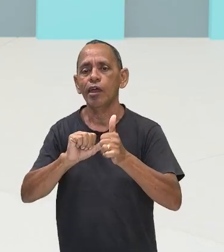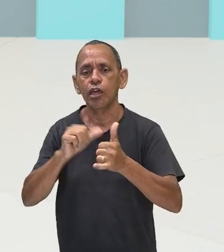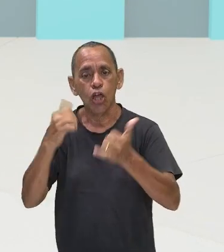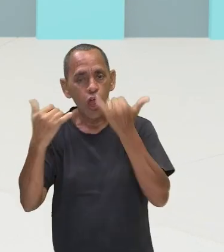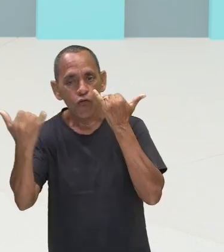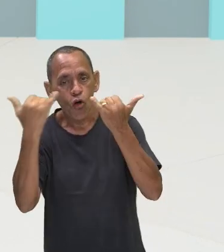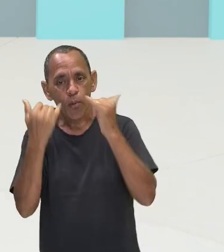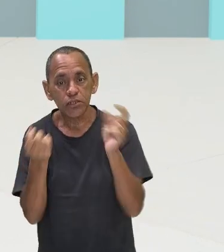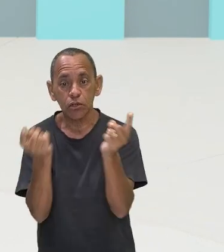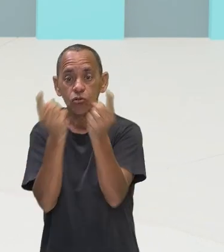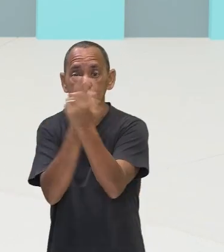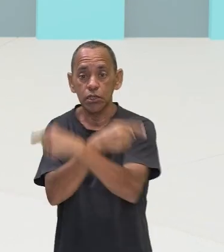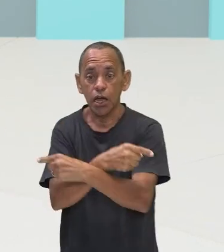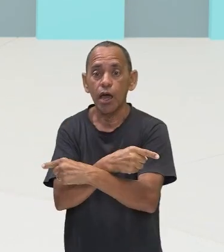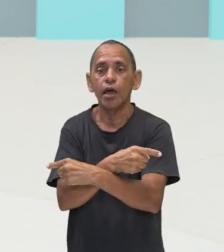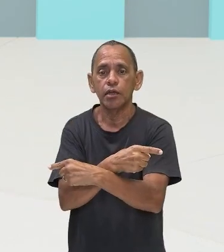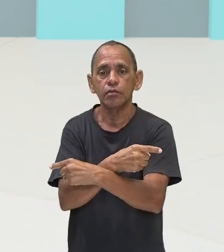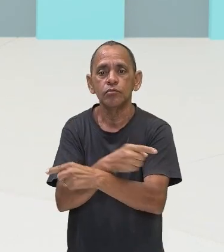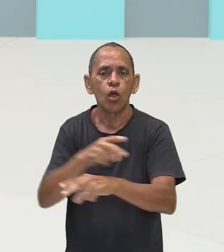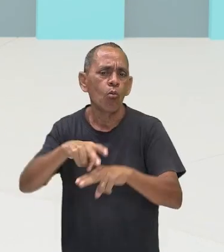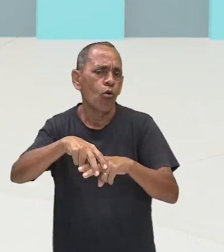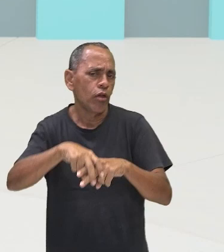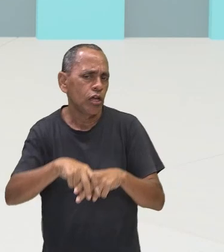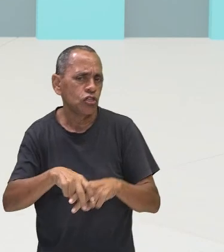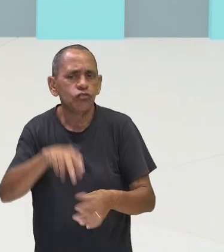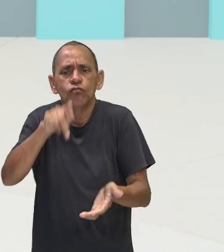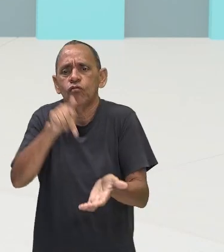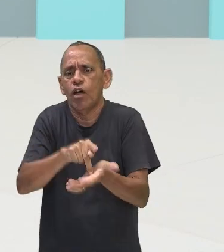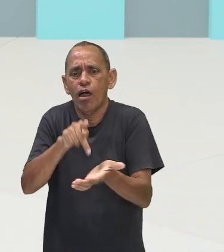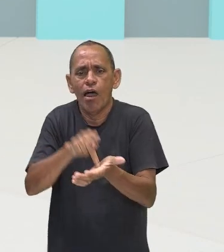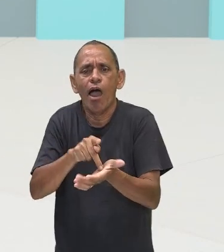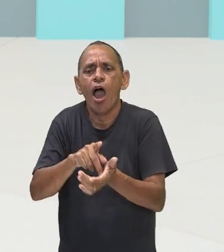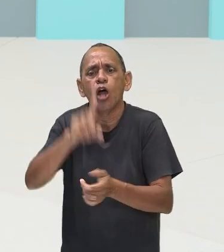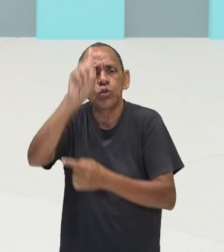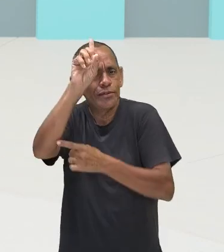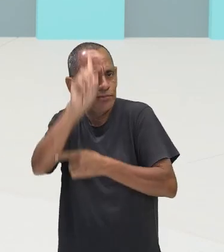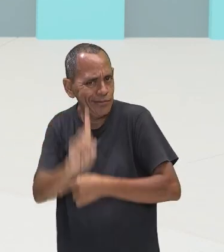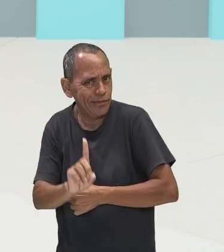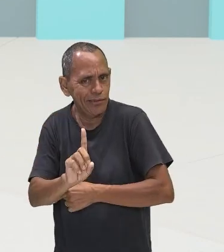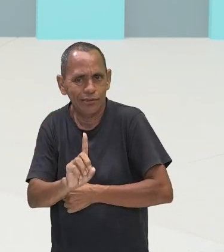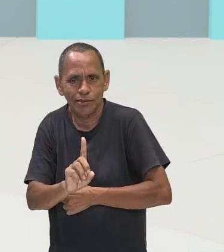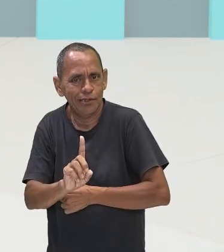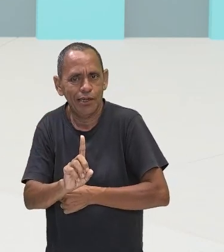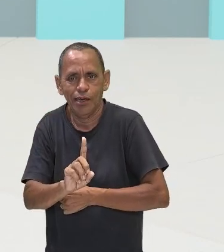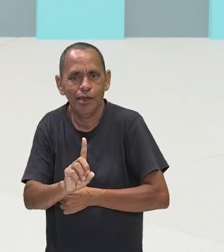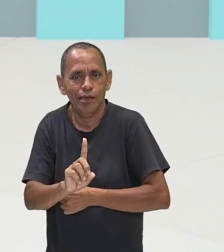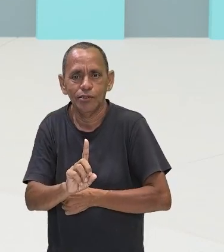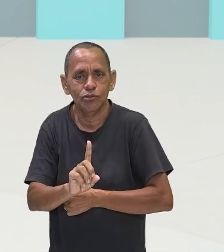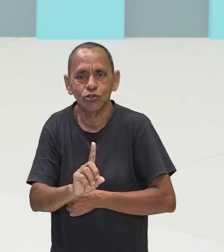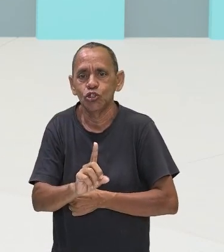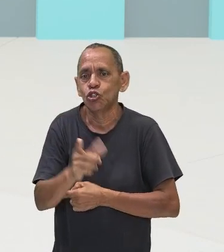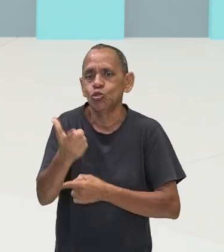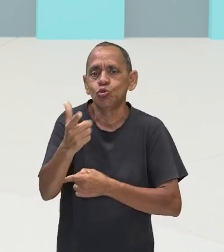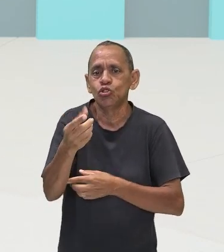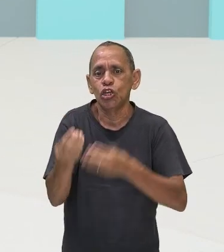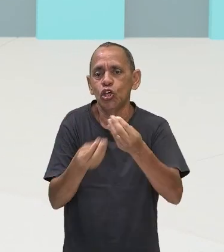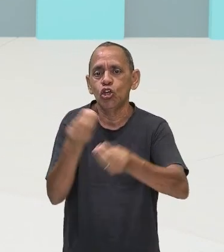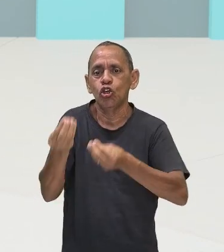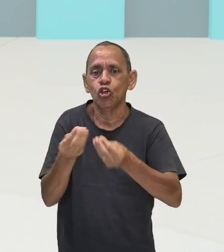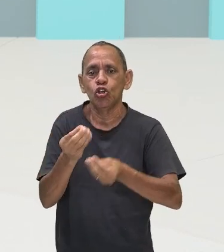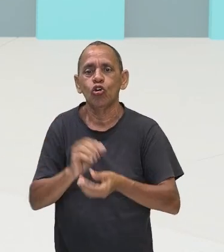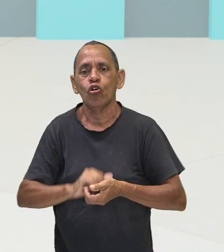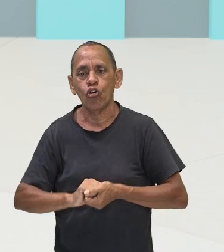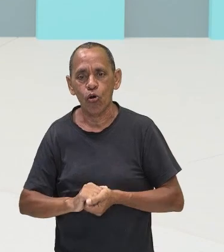nós temos, porém na realidade esse direito não é cumprido. Então, esse passo a passo precisa haver